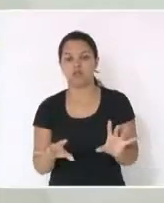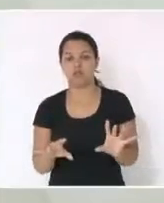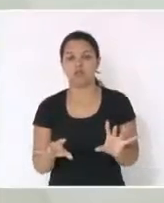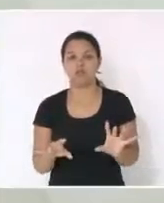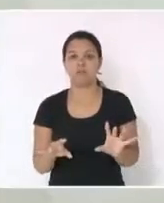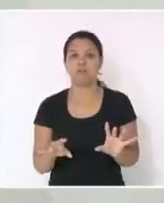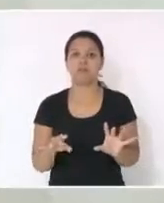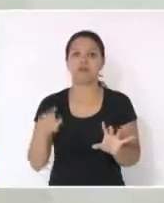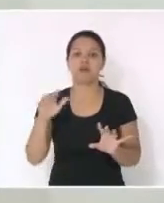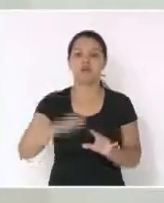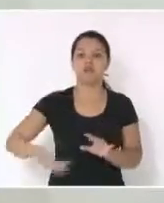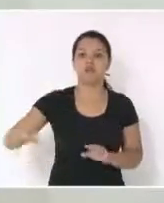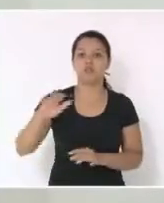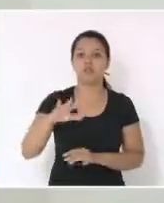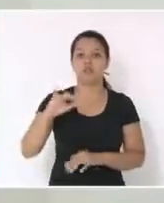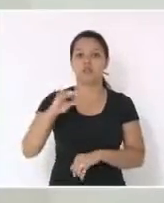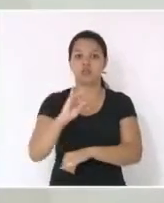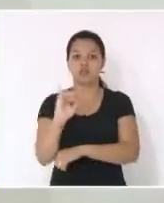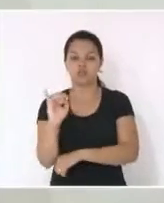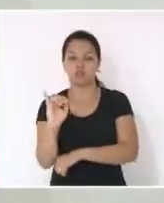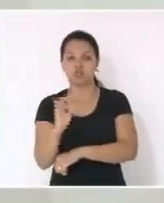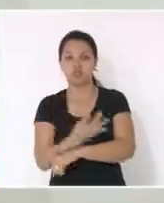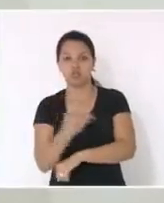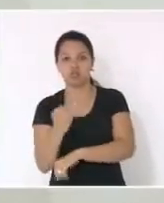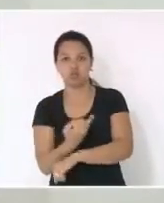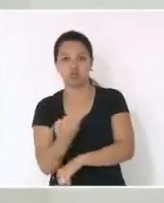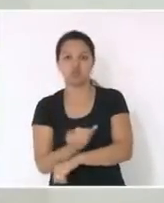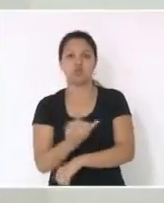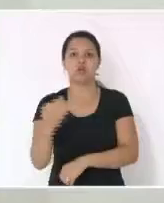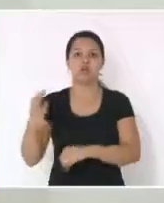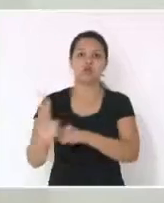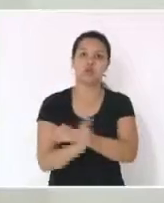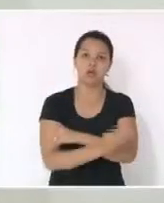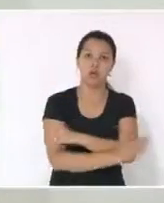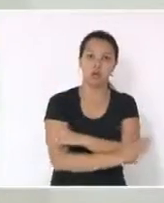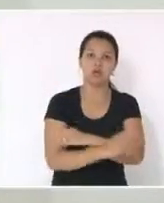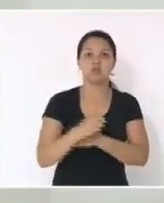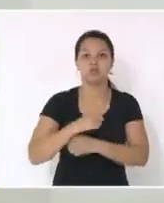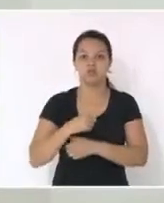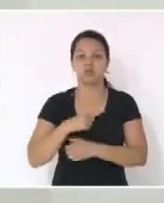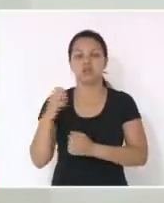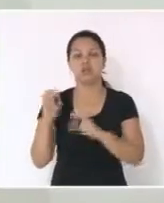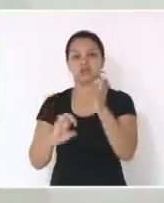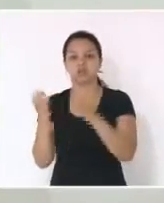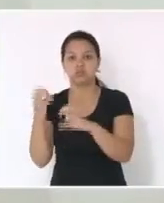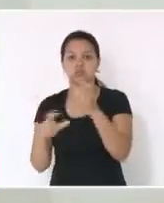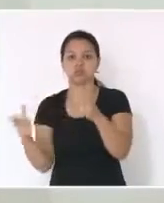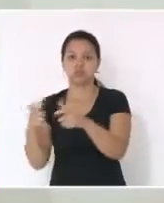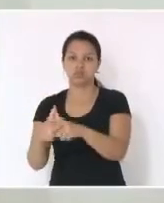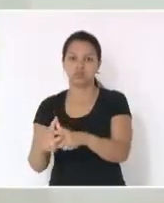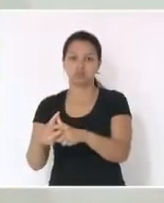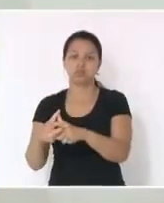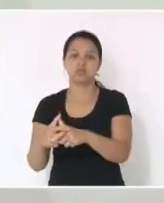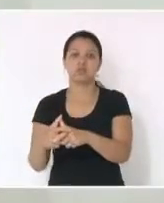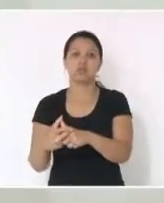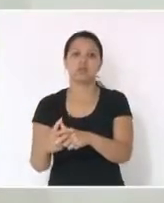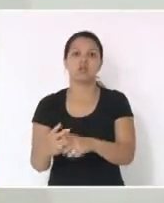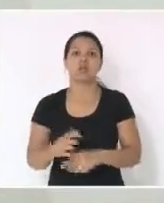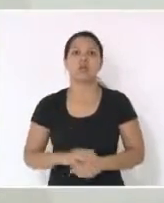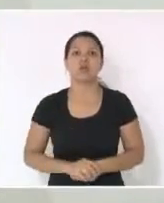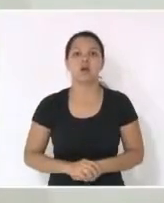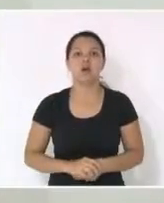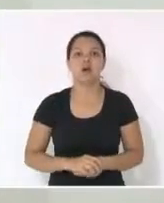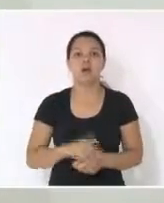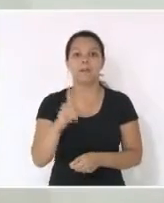tijucas aqui em tubarão nós temos grandes produtores que foram incentivados a plantar palmeira real que é uma planta que melhoram o